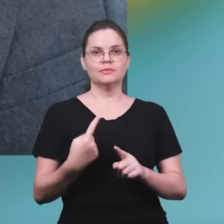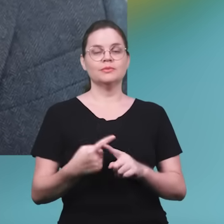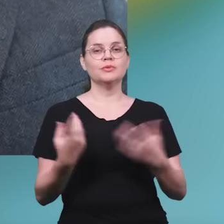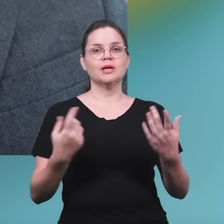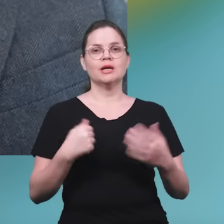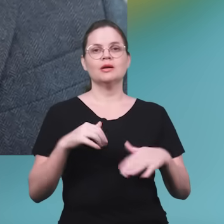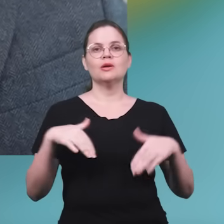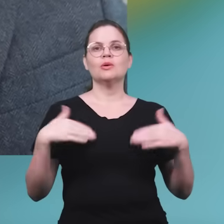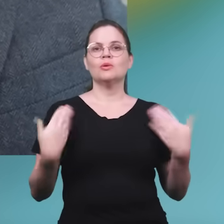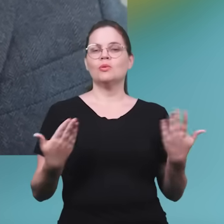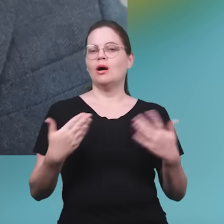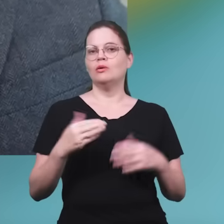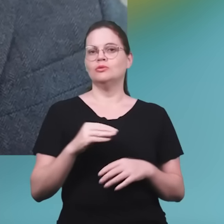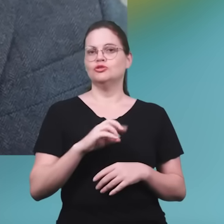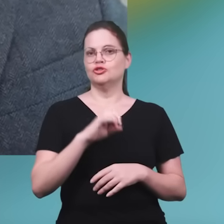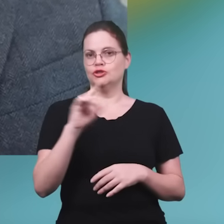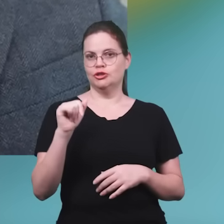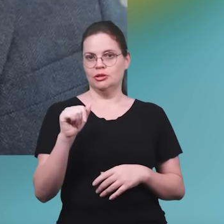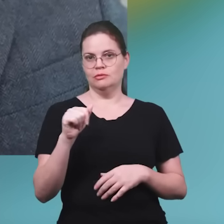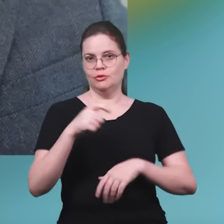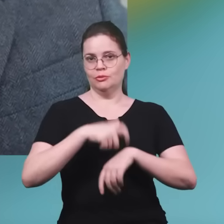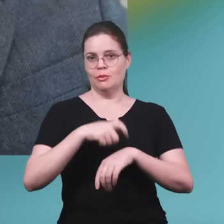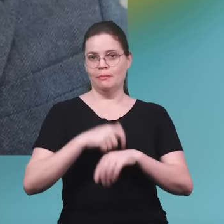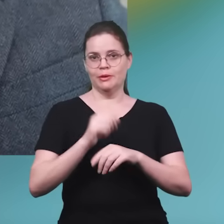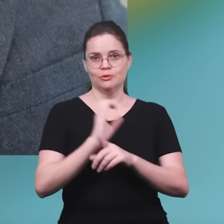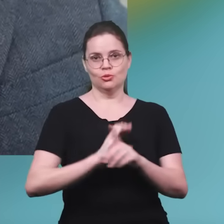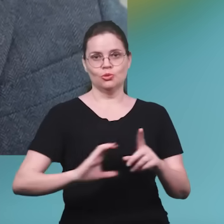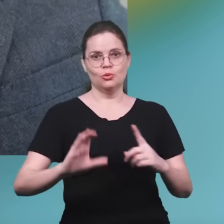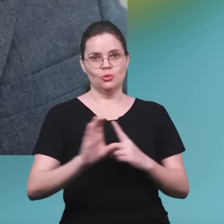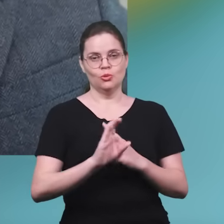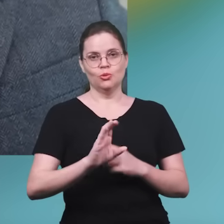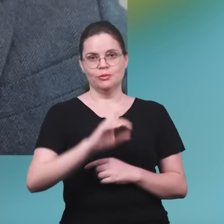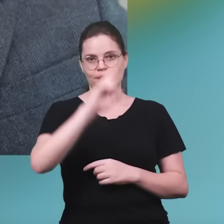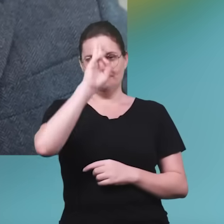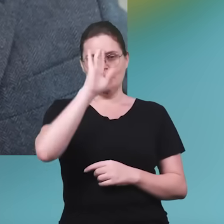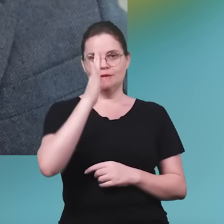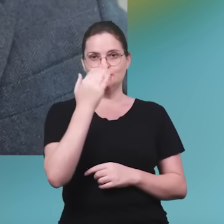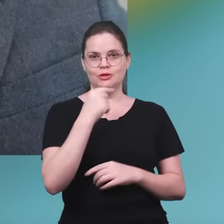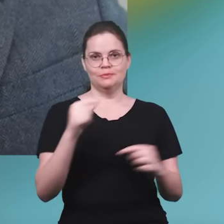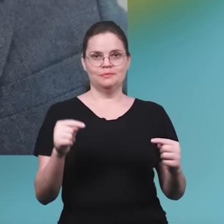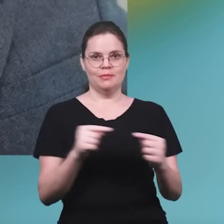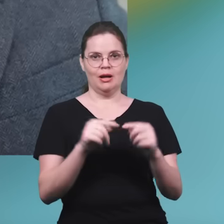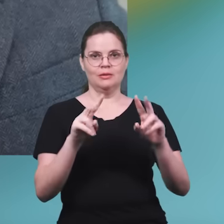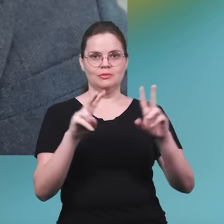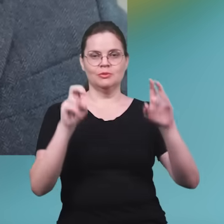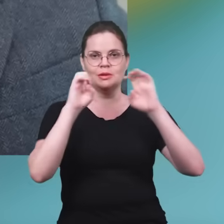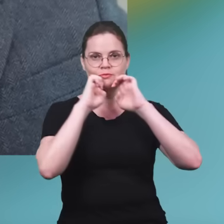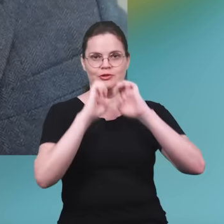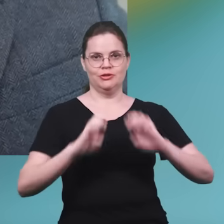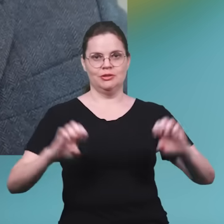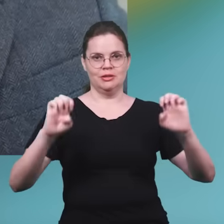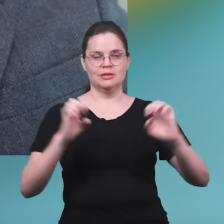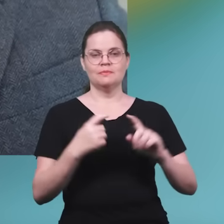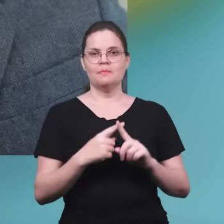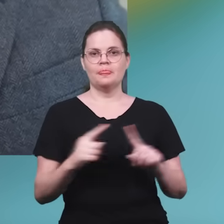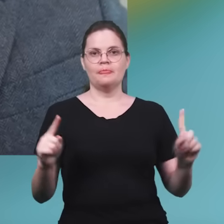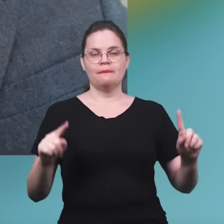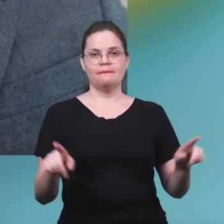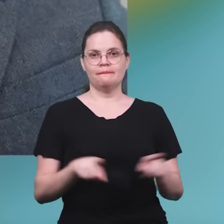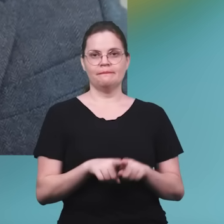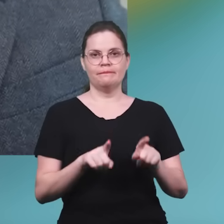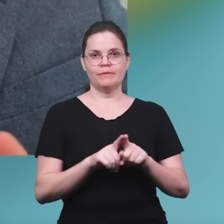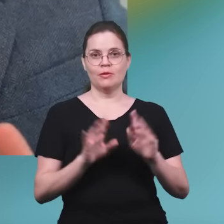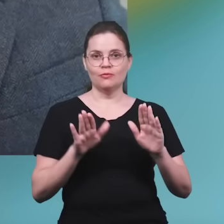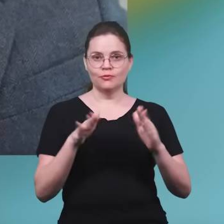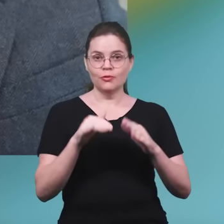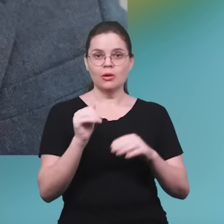Senhor concedeu no culto ao meio-dia. Essa experiência está ligada à evangelização também,